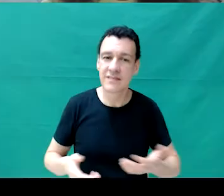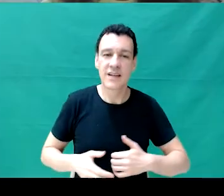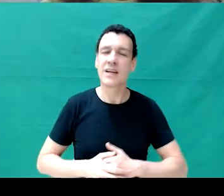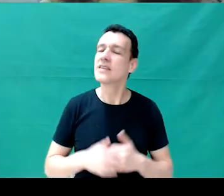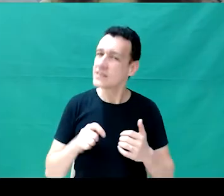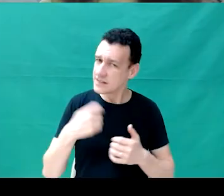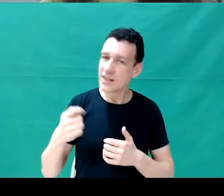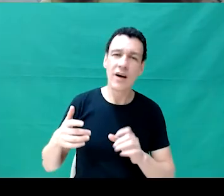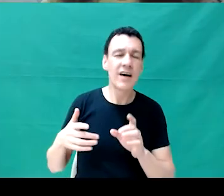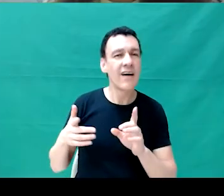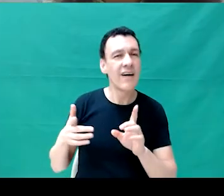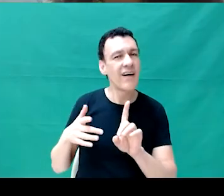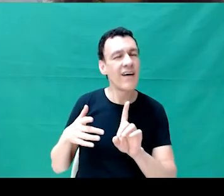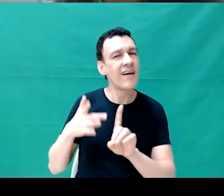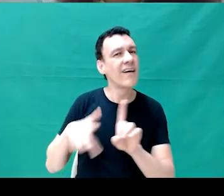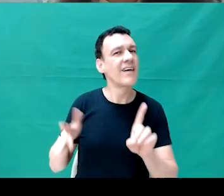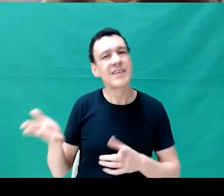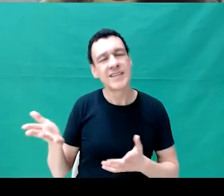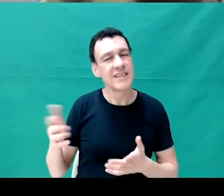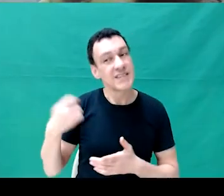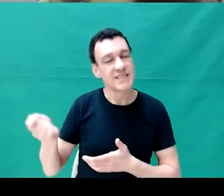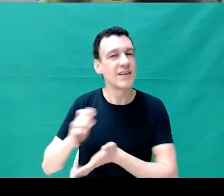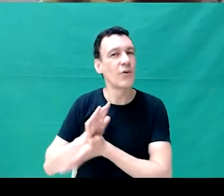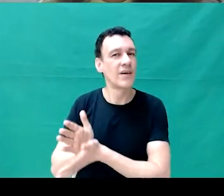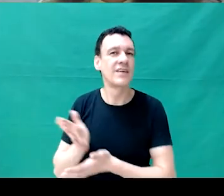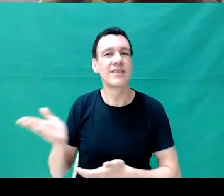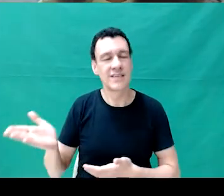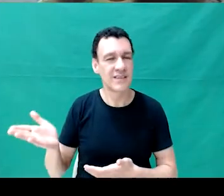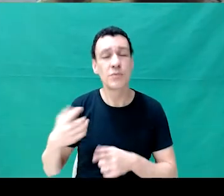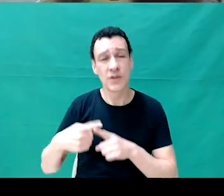rei. Tem até uma música, né, com essa frase.